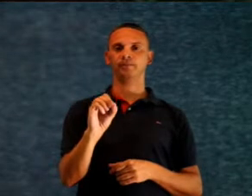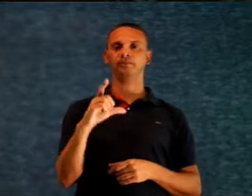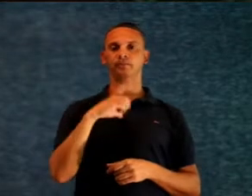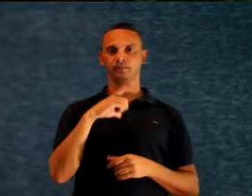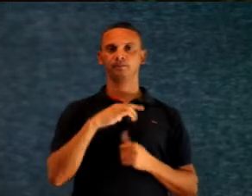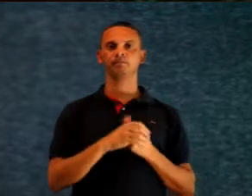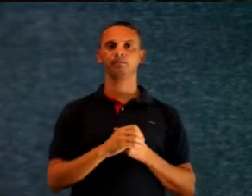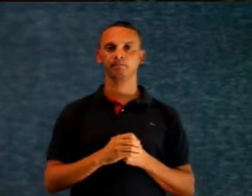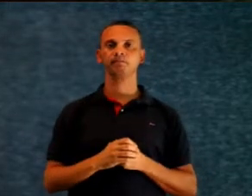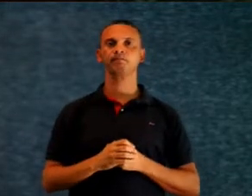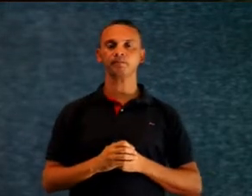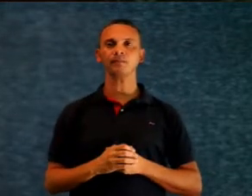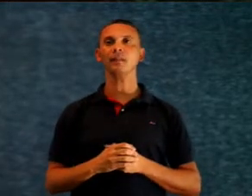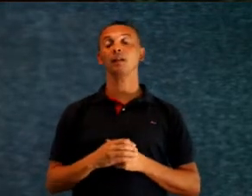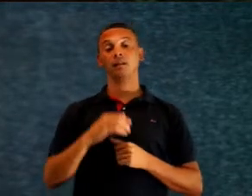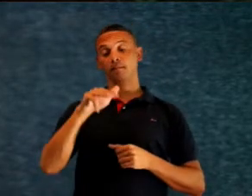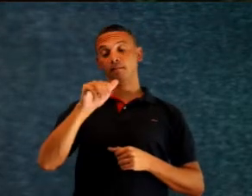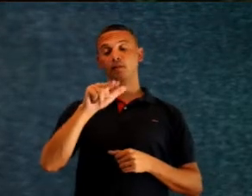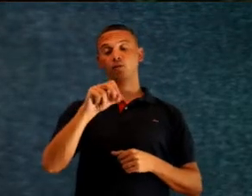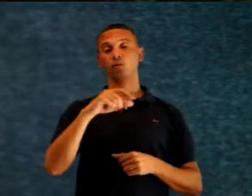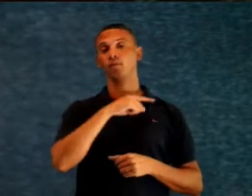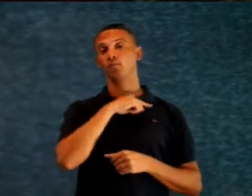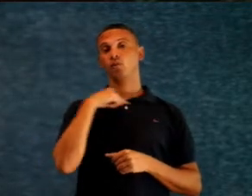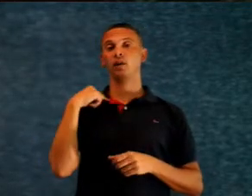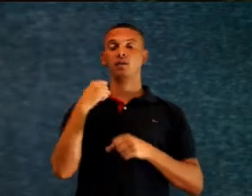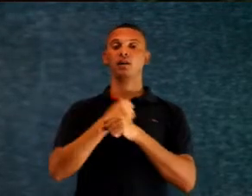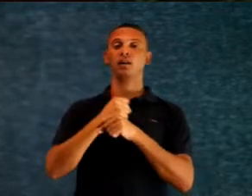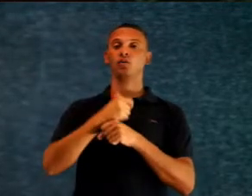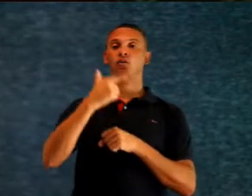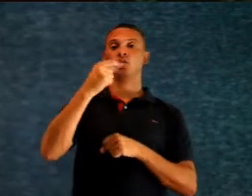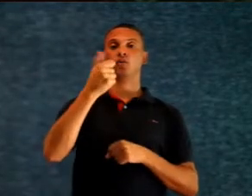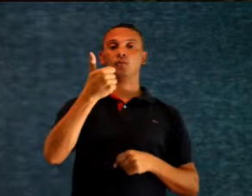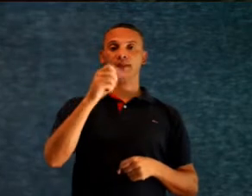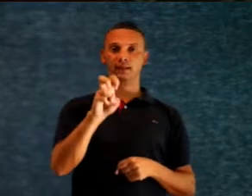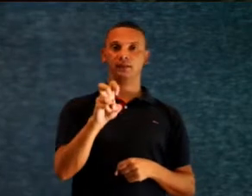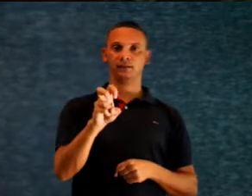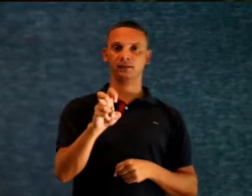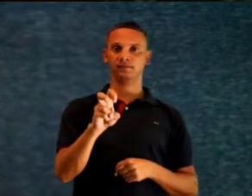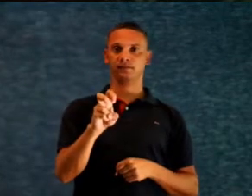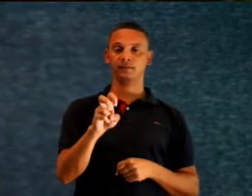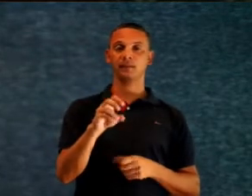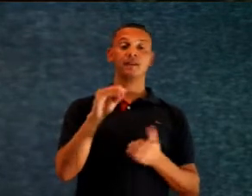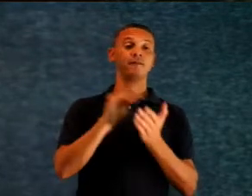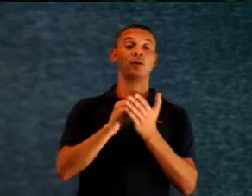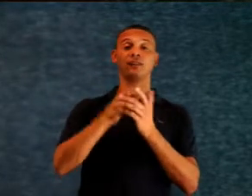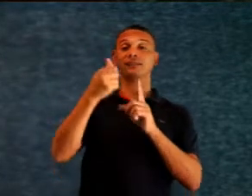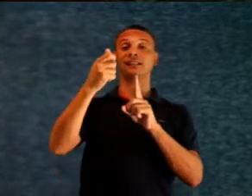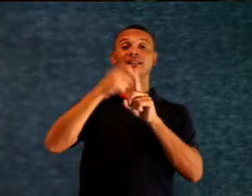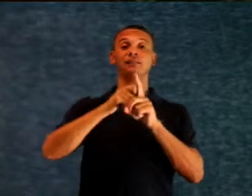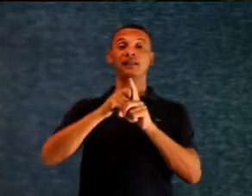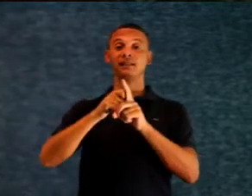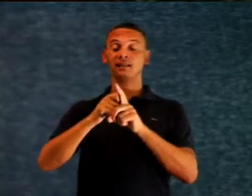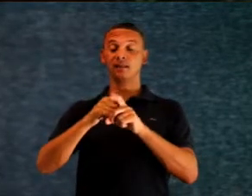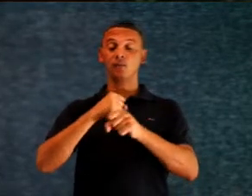Argentina, e que faleceu em 2015, há 3 anos, há 6 meses de completar 100